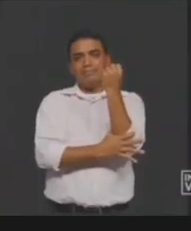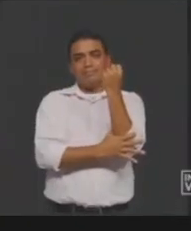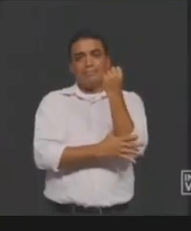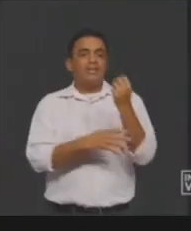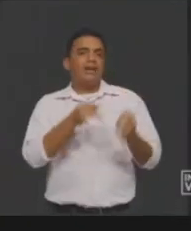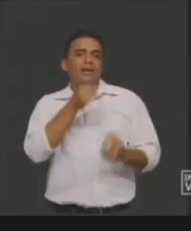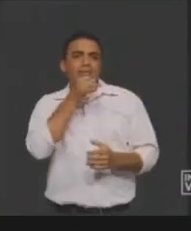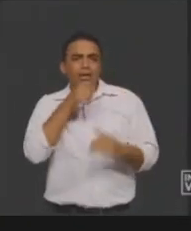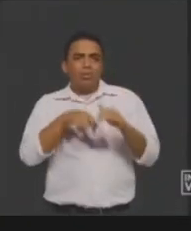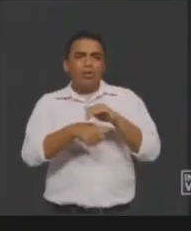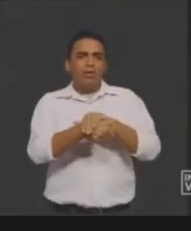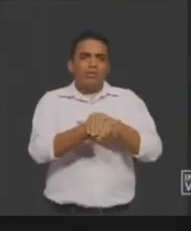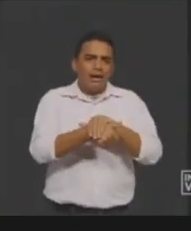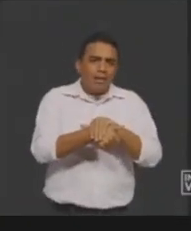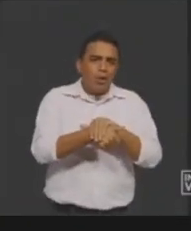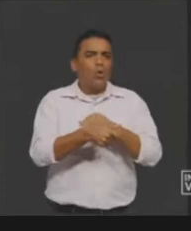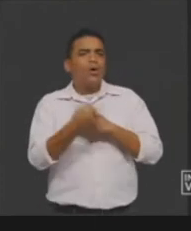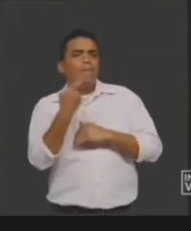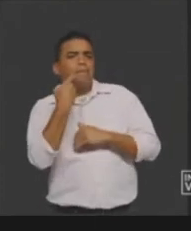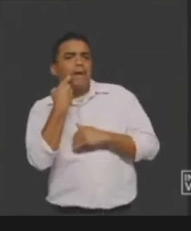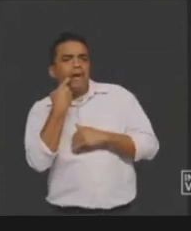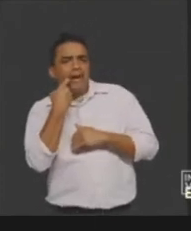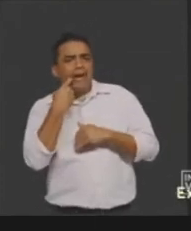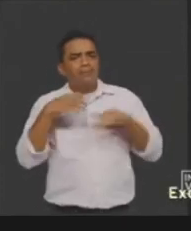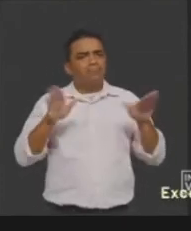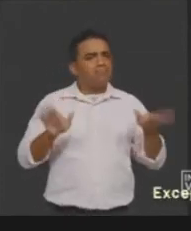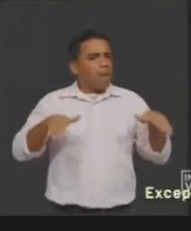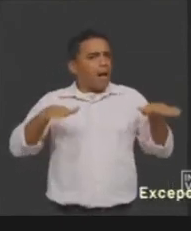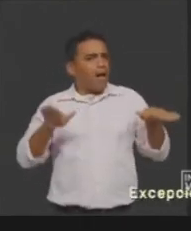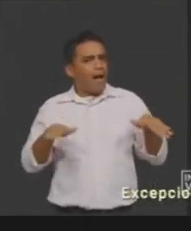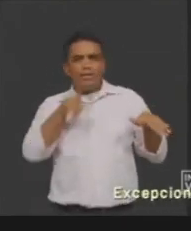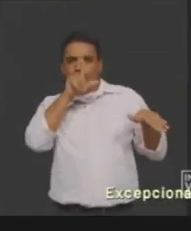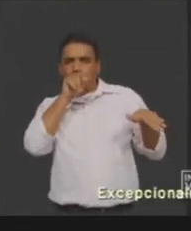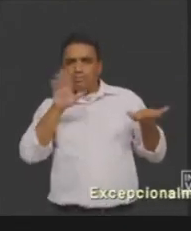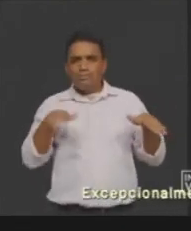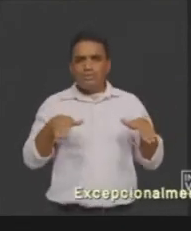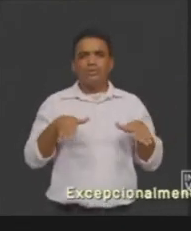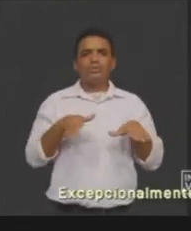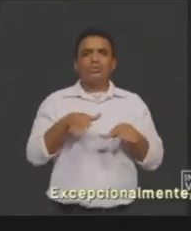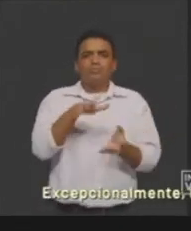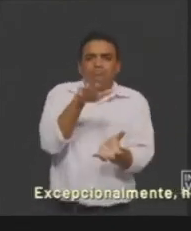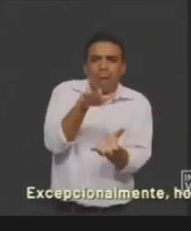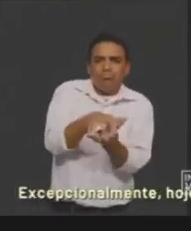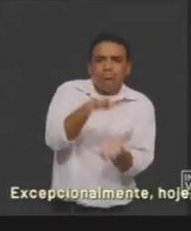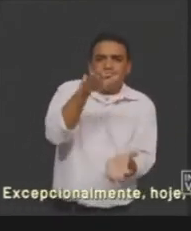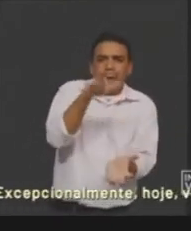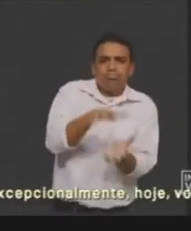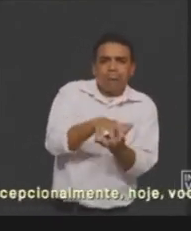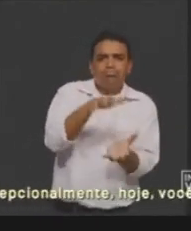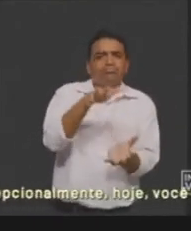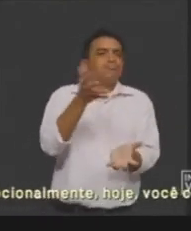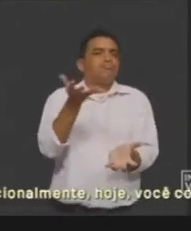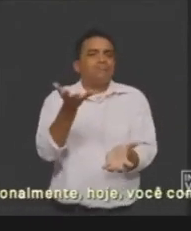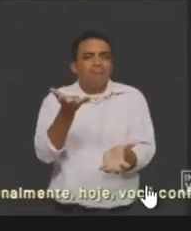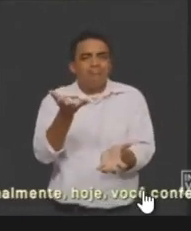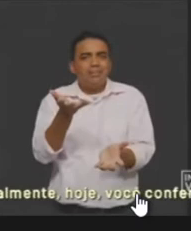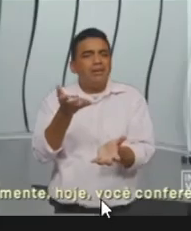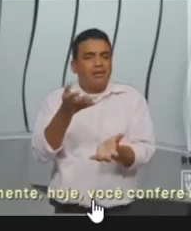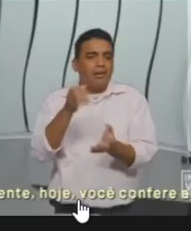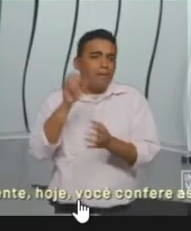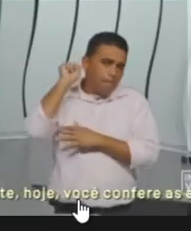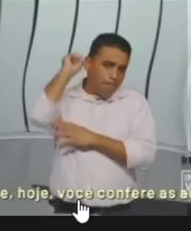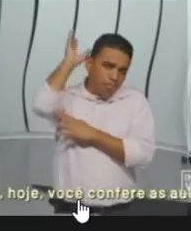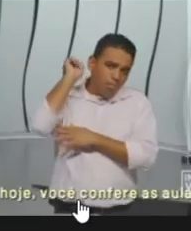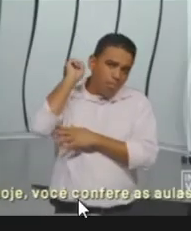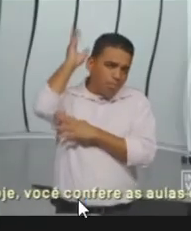tartarugas, peixes, pássaros, répteis, os mamíferos aqui, que são a baleia, o ser humano, enfim. Nós